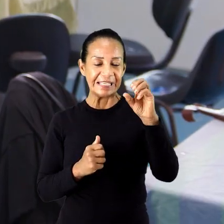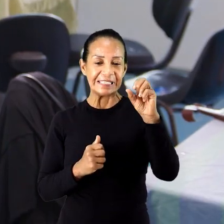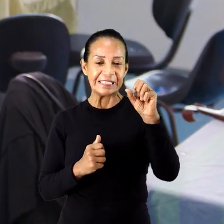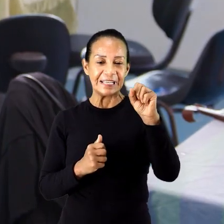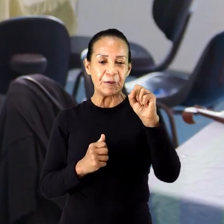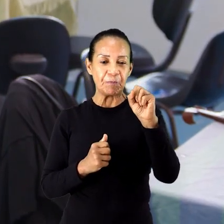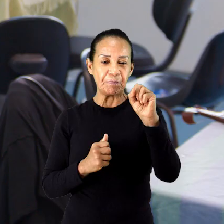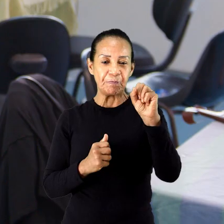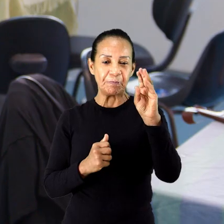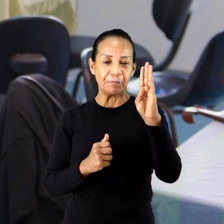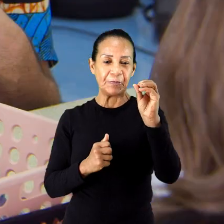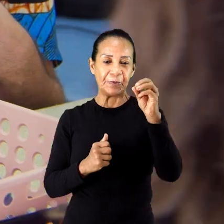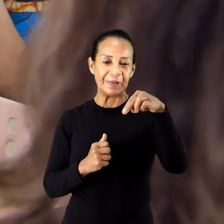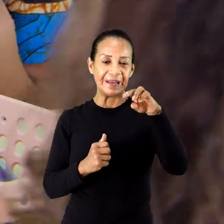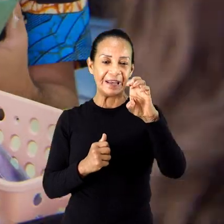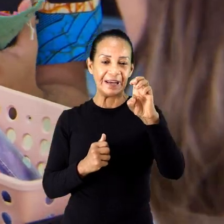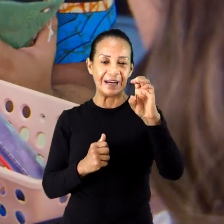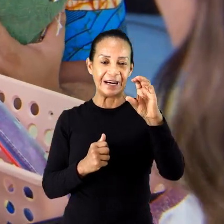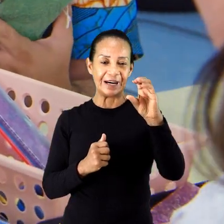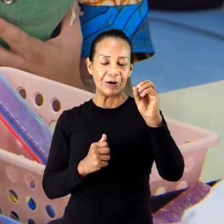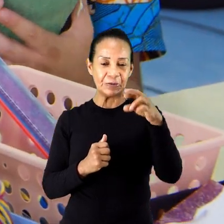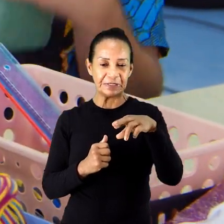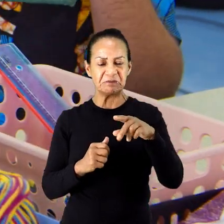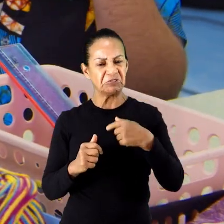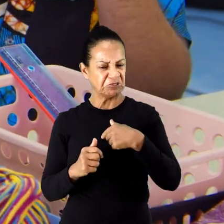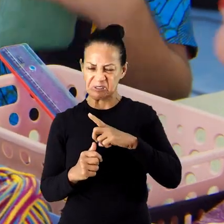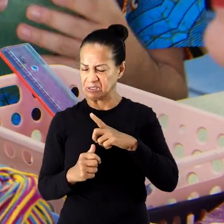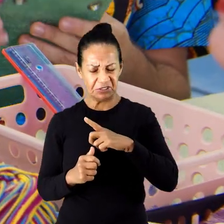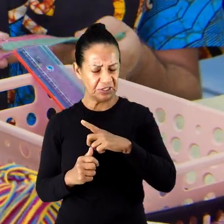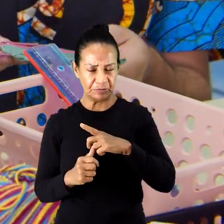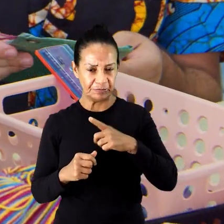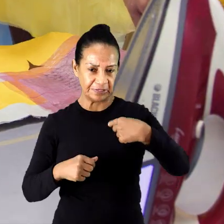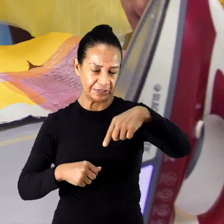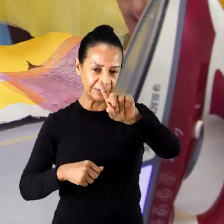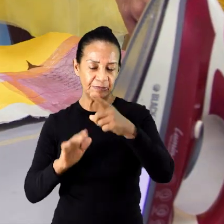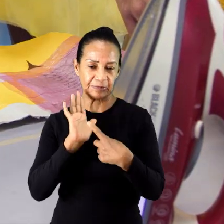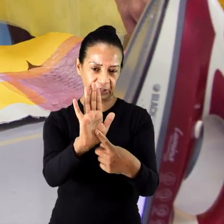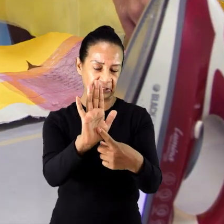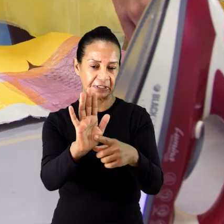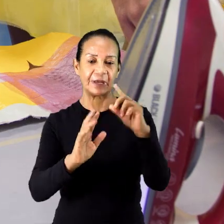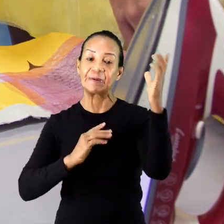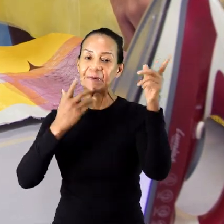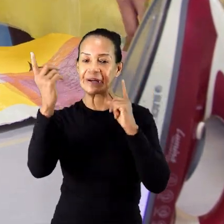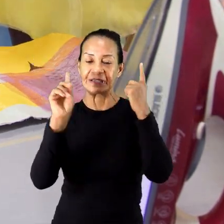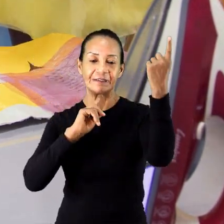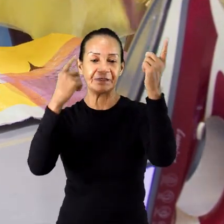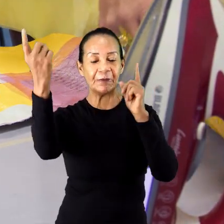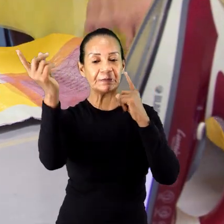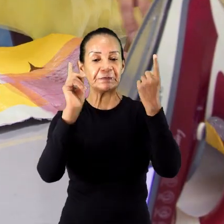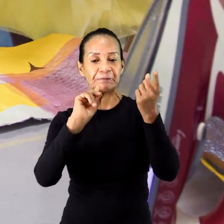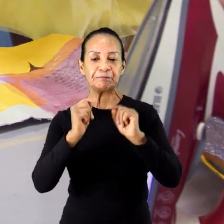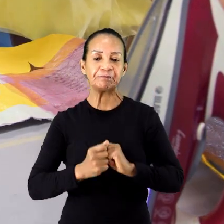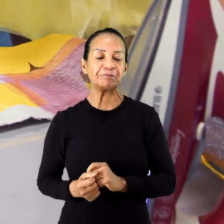os bonecos com o que tinha para sair no carnaval. E aí ficou Cordão Sucatas Ambulantes. Foi muito importante aquele